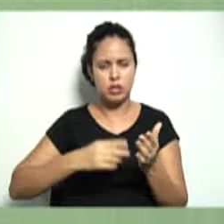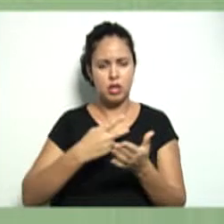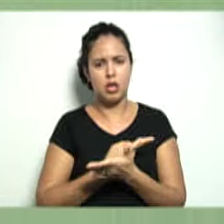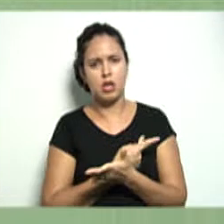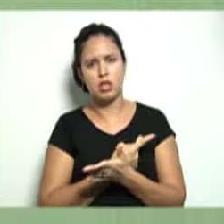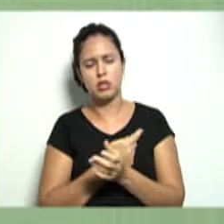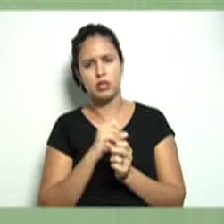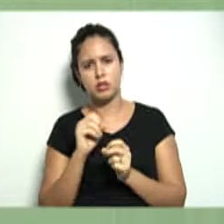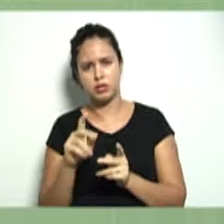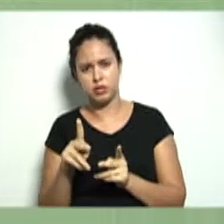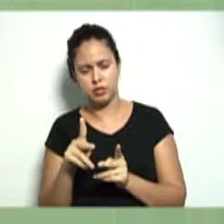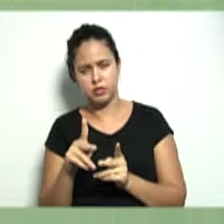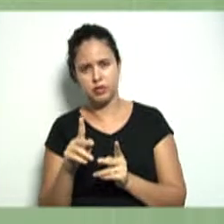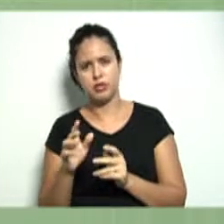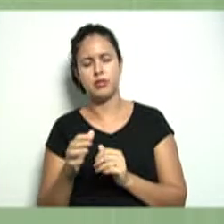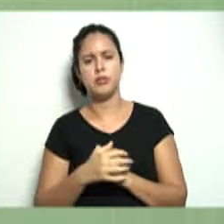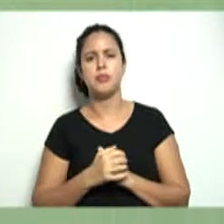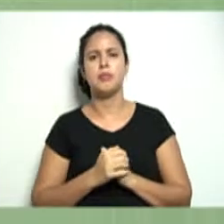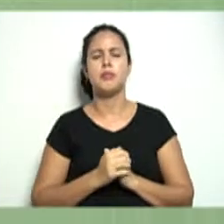ok? Vamos lá.